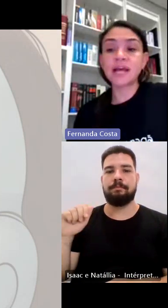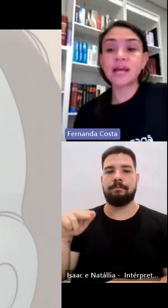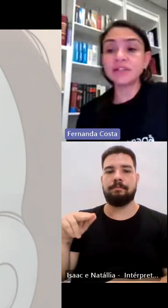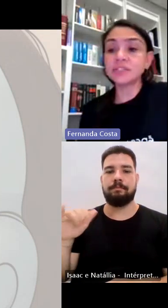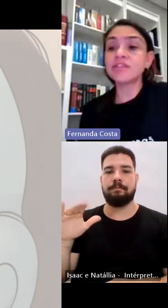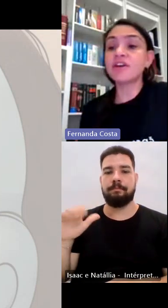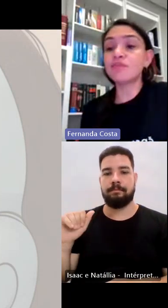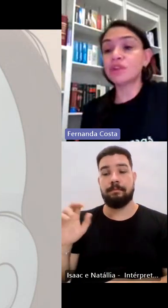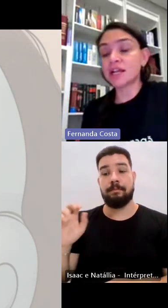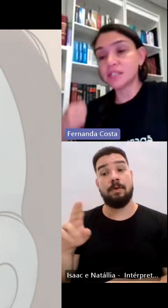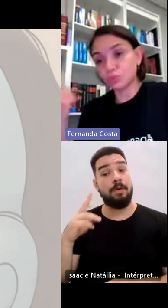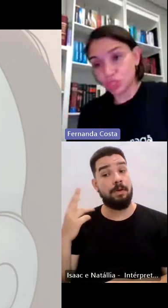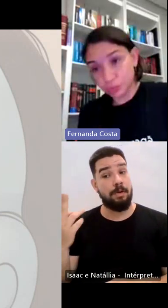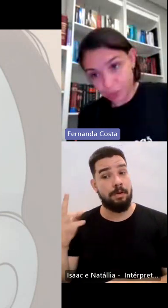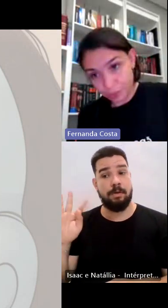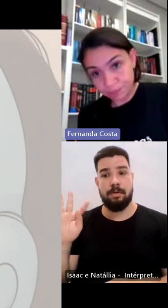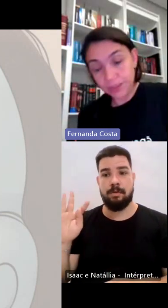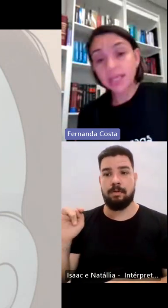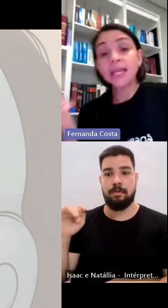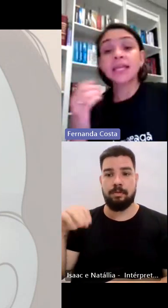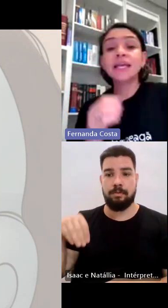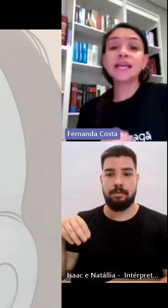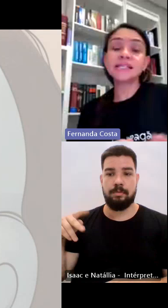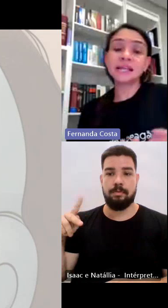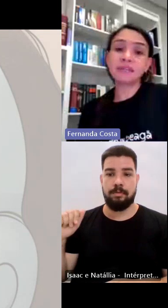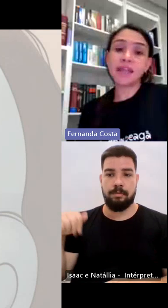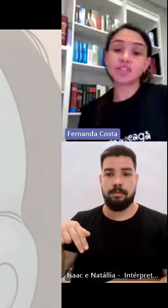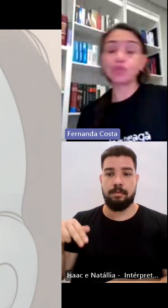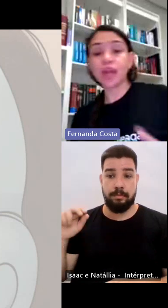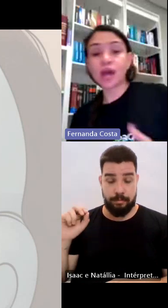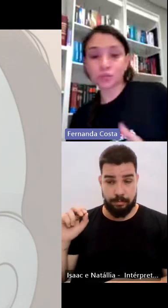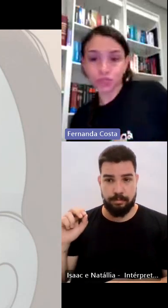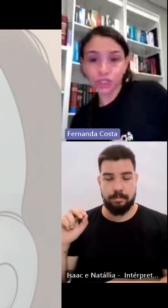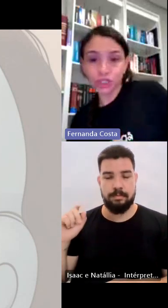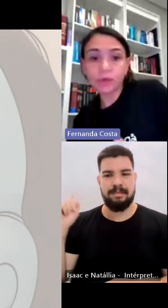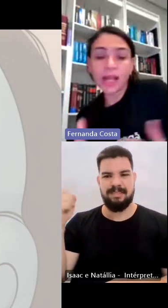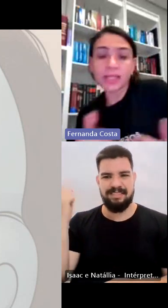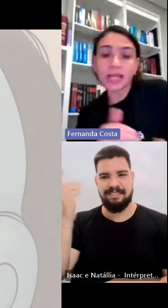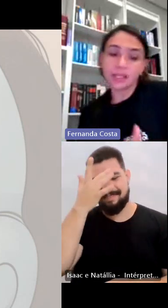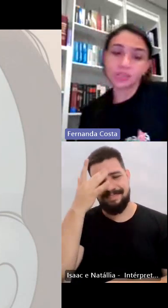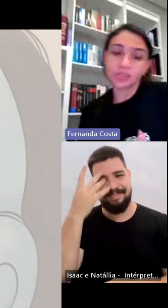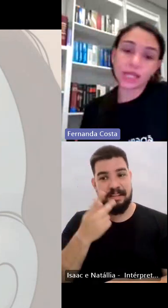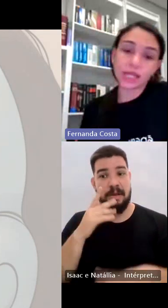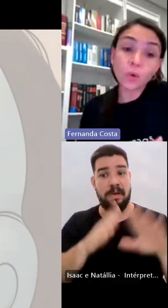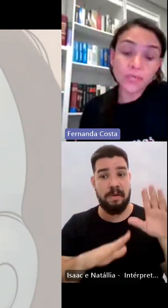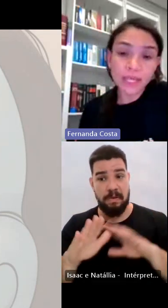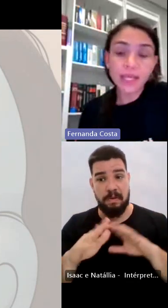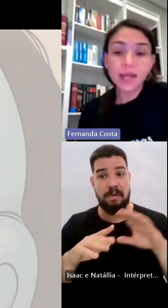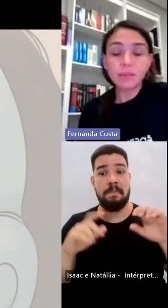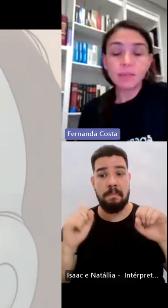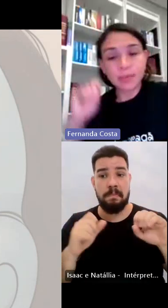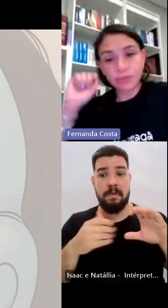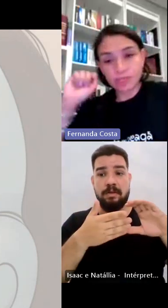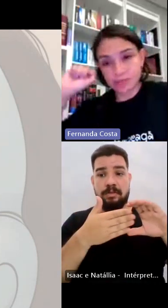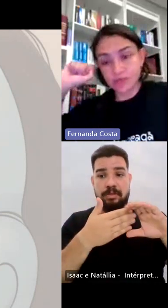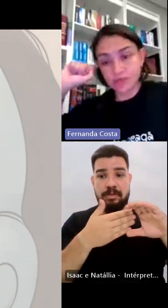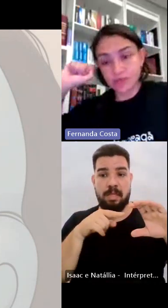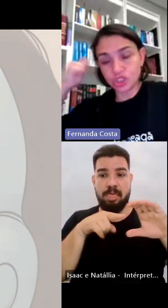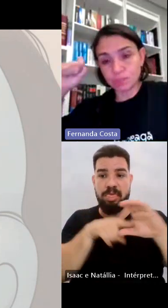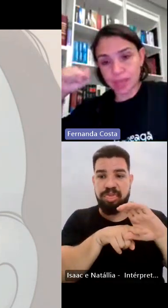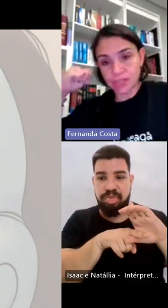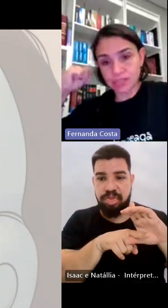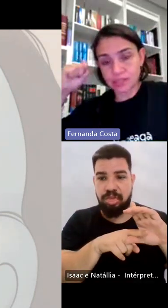falar, cuidado que você vai furar seu tímpano. E aí essa ideia de furar o tímpano, ela está relacionada com o quê? Porque muitas